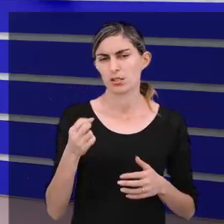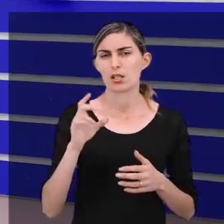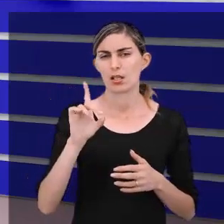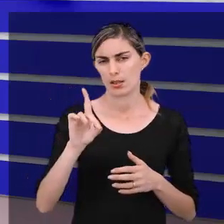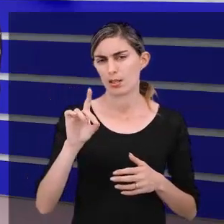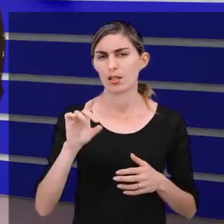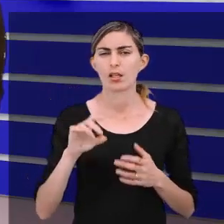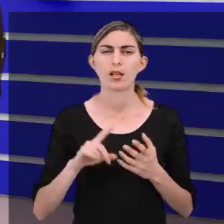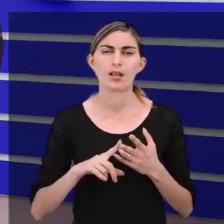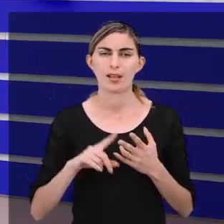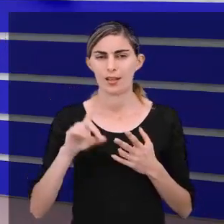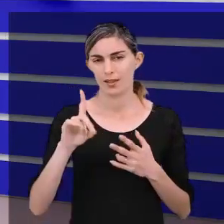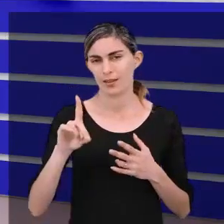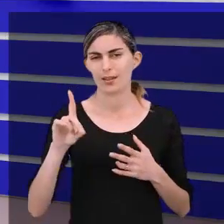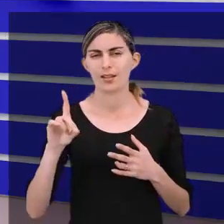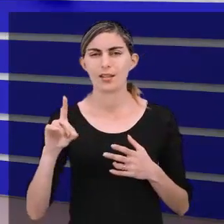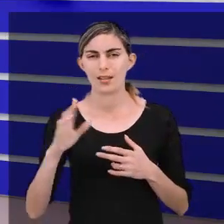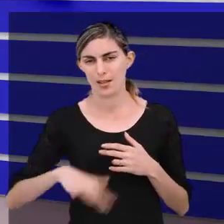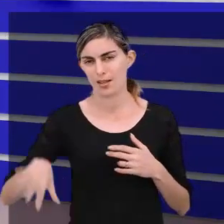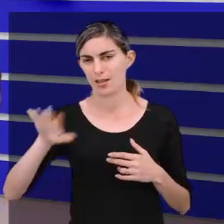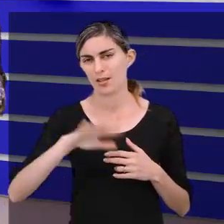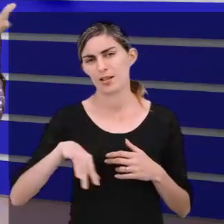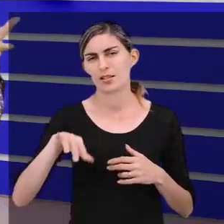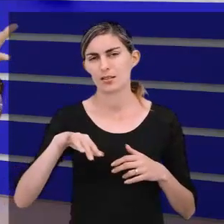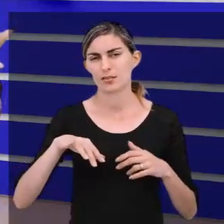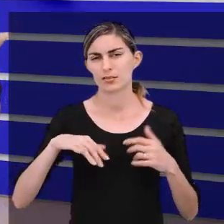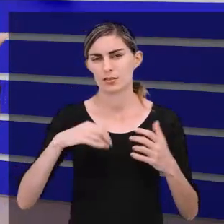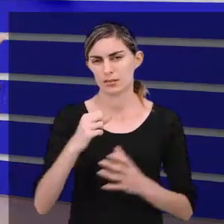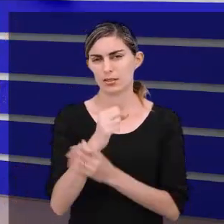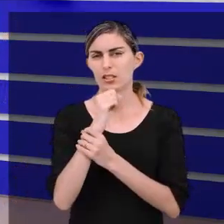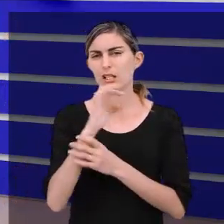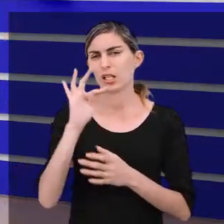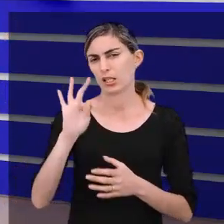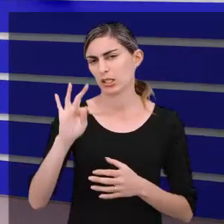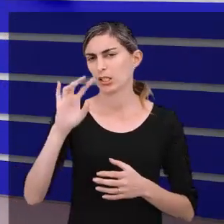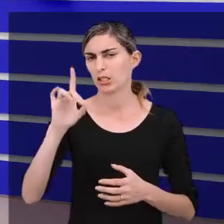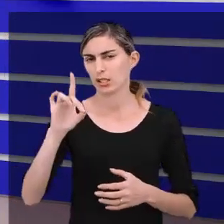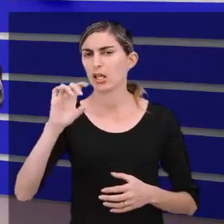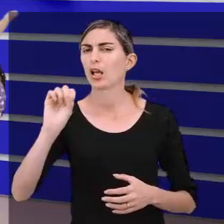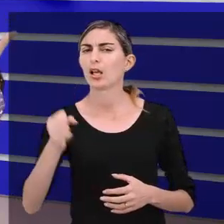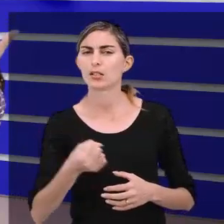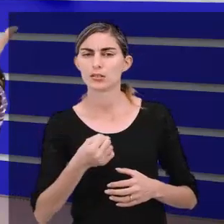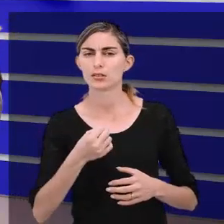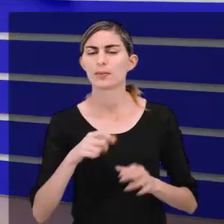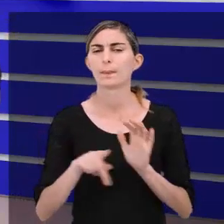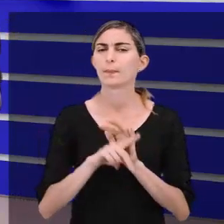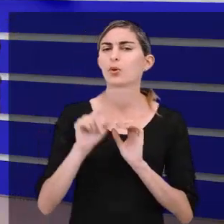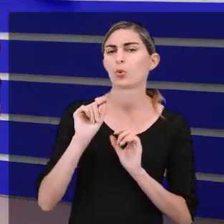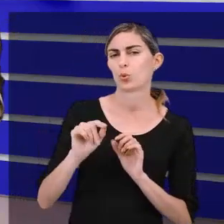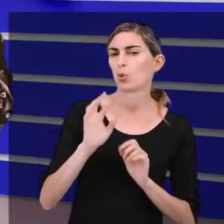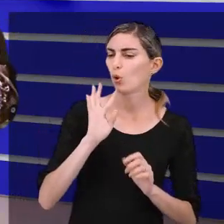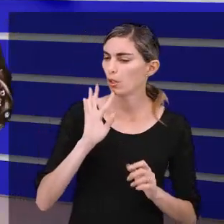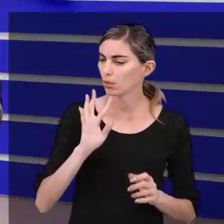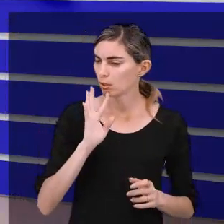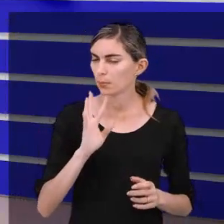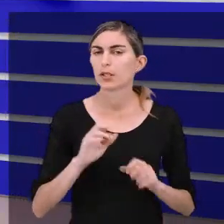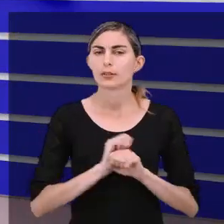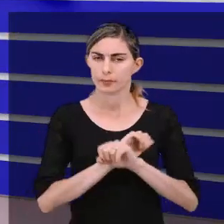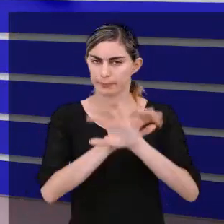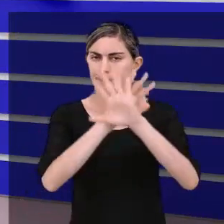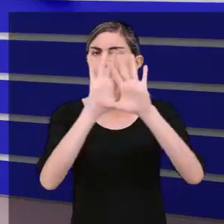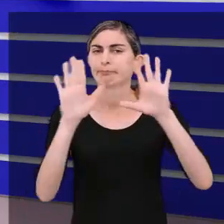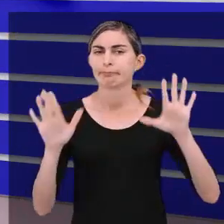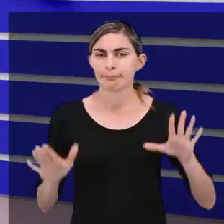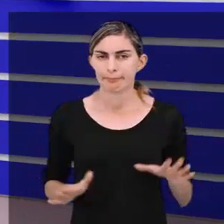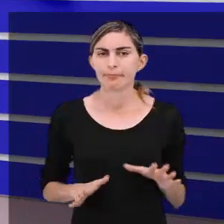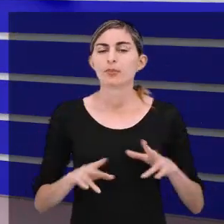DDS, desculpa. Diário de segurança. Isso, a preparação de um DDS. O que é que envolve? Envolve conhecimento, claro.